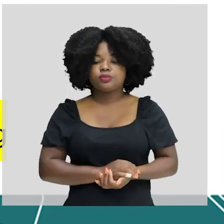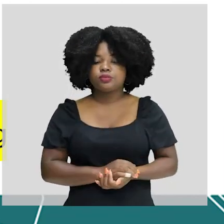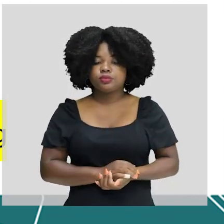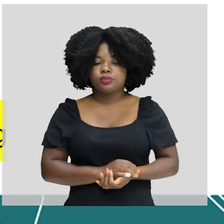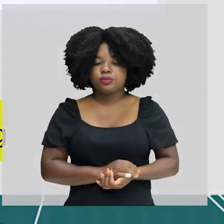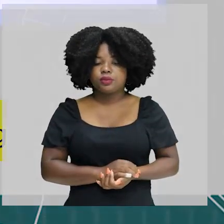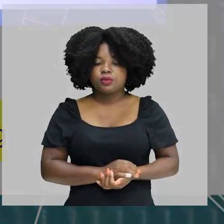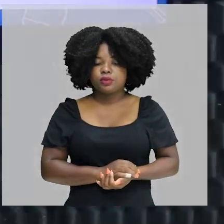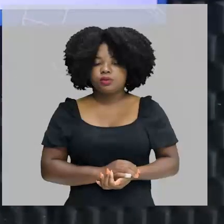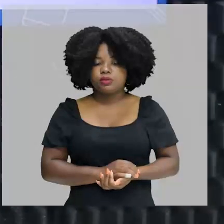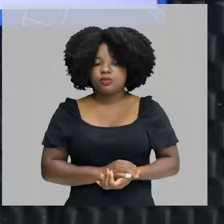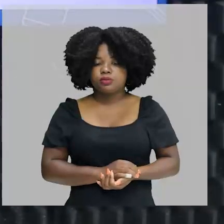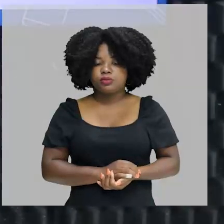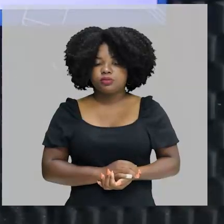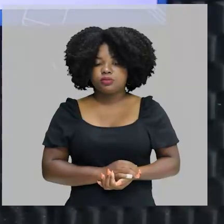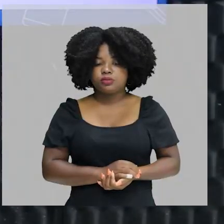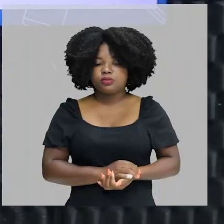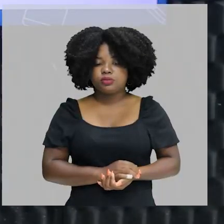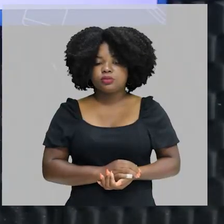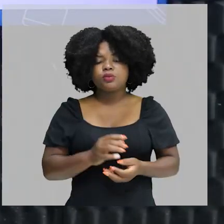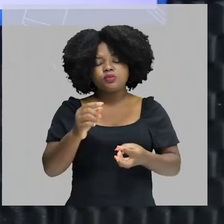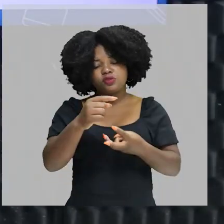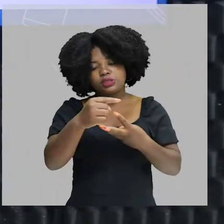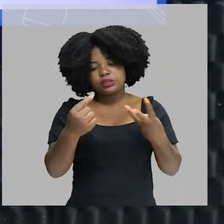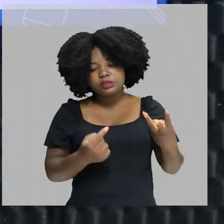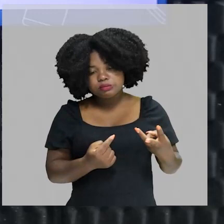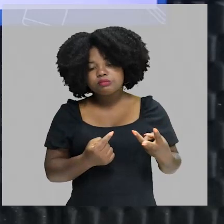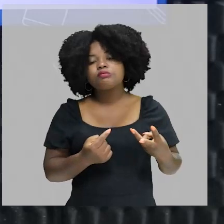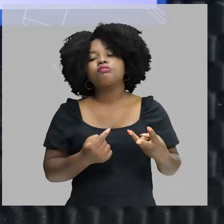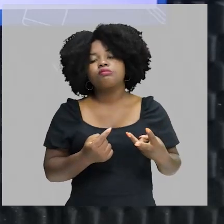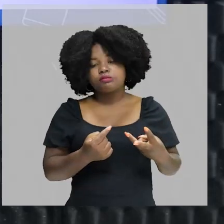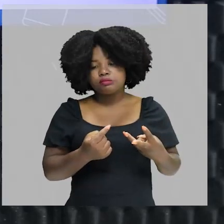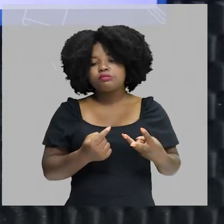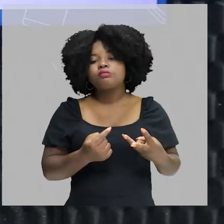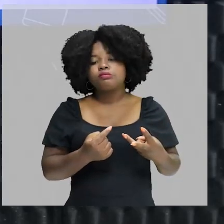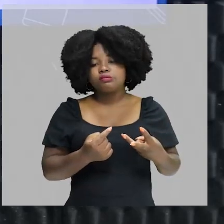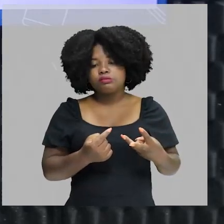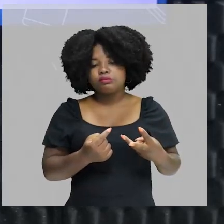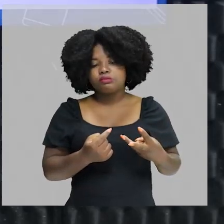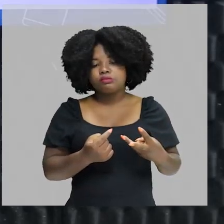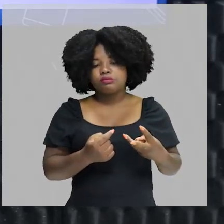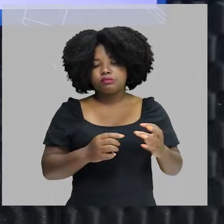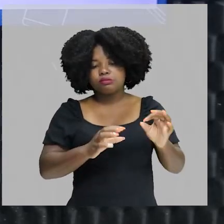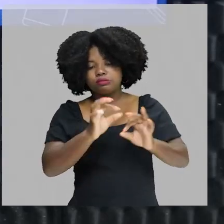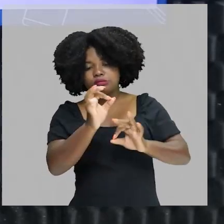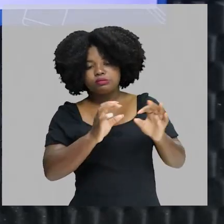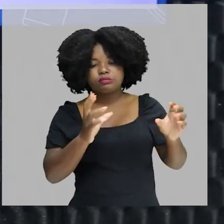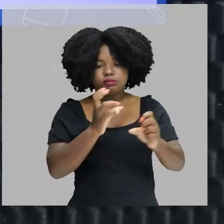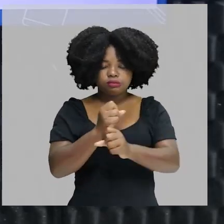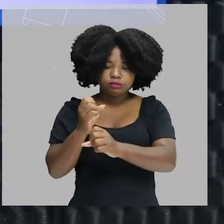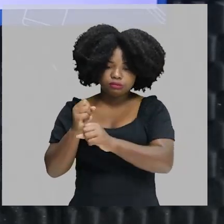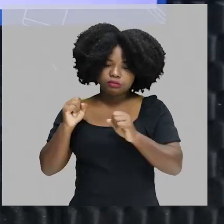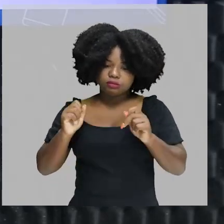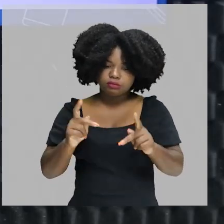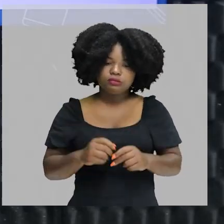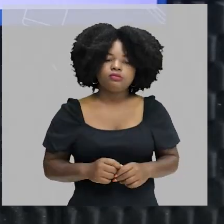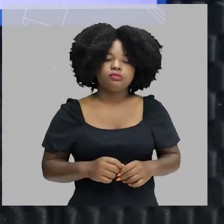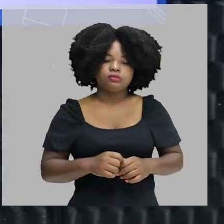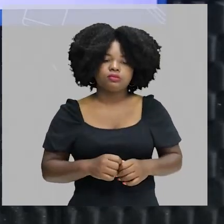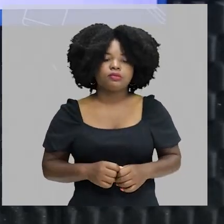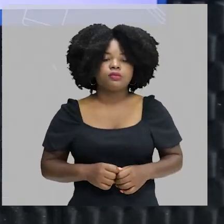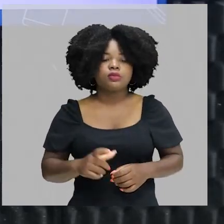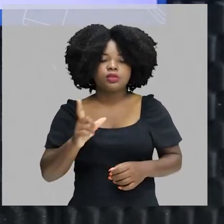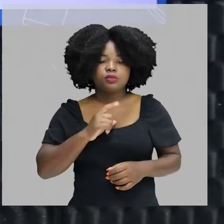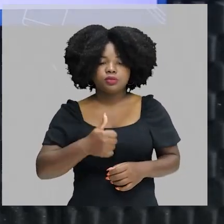Então, é como se fosse, na verdade, 3 cálculos que precisamos fazer. Então, nós vamos determinar a massa para o sulfeto